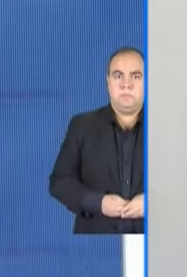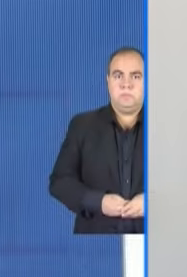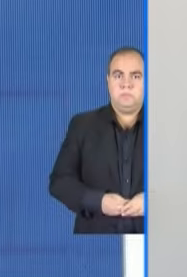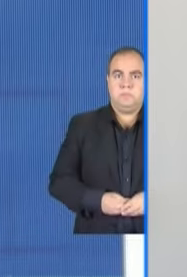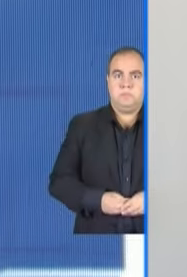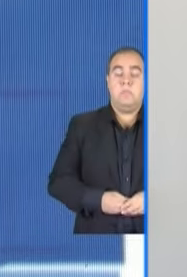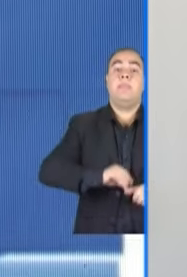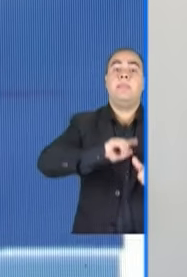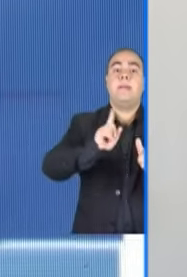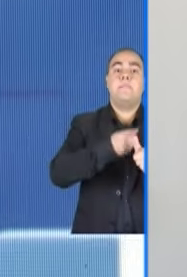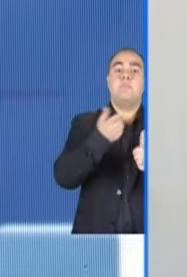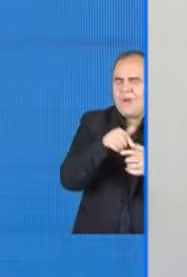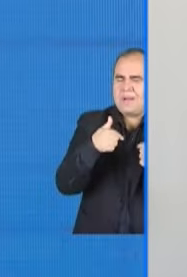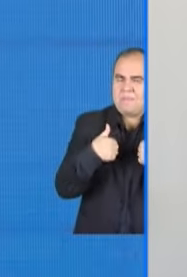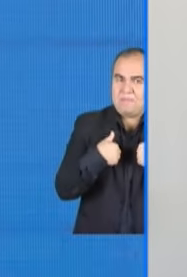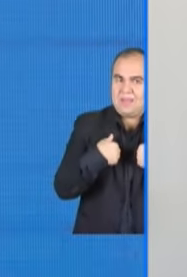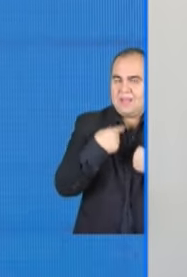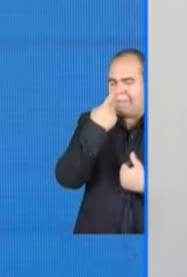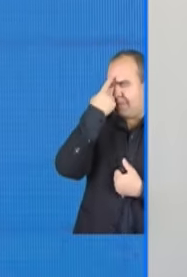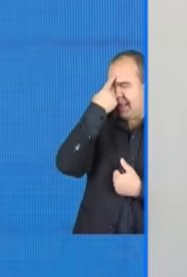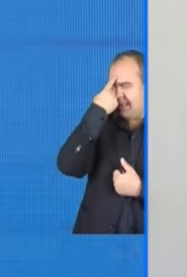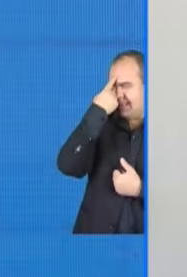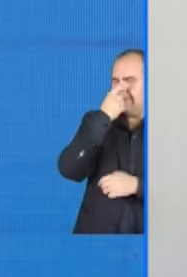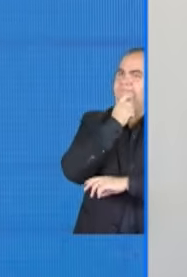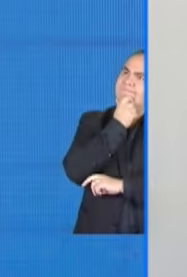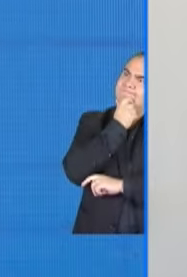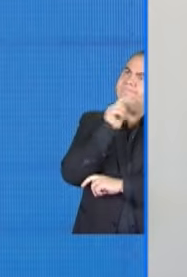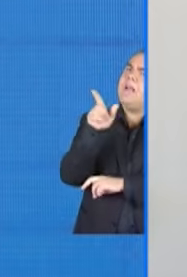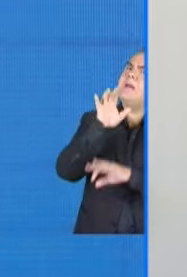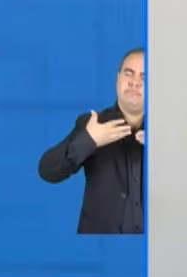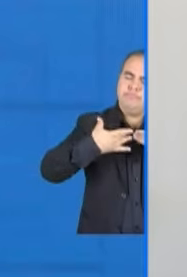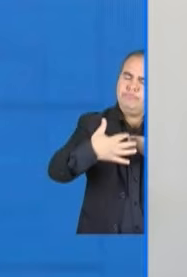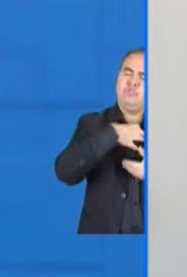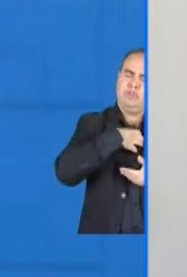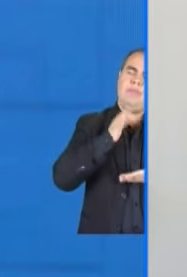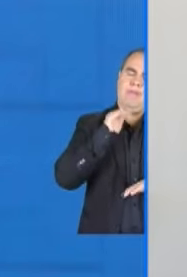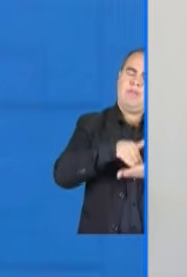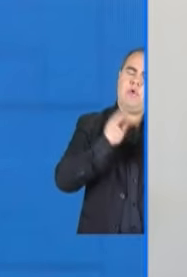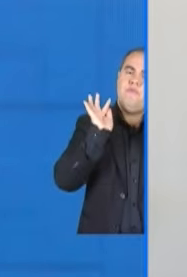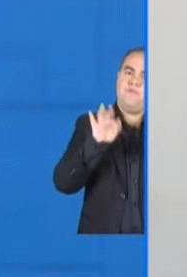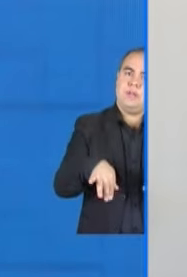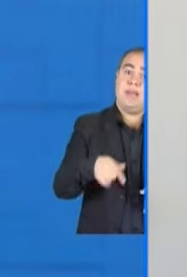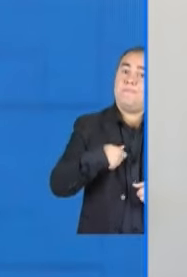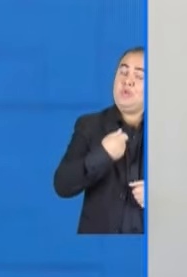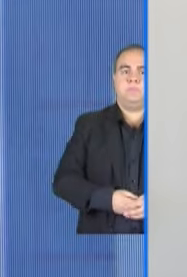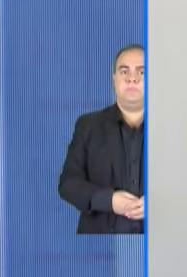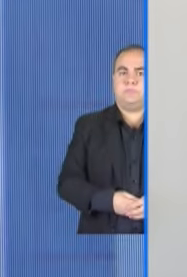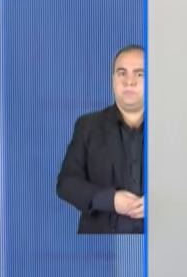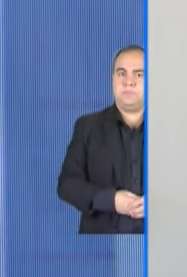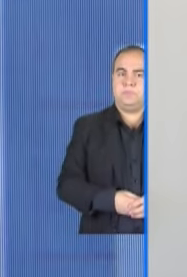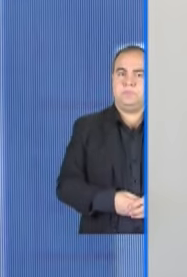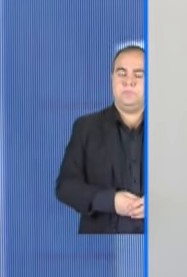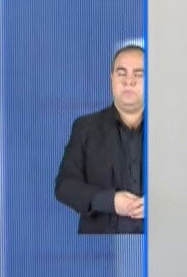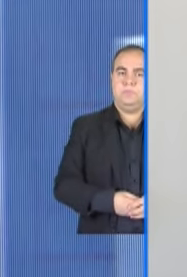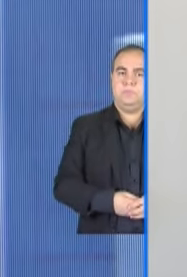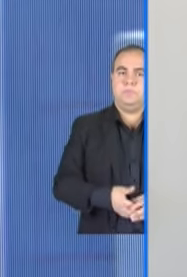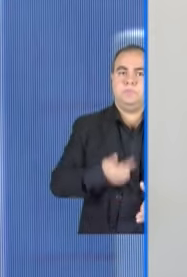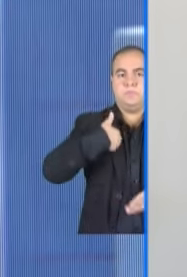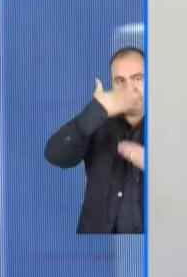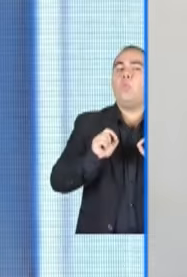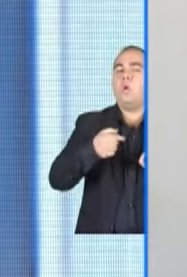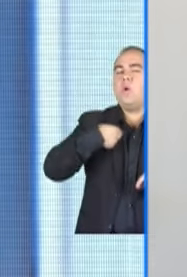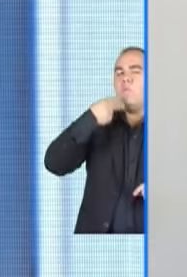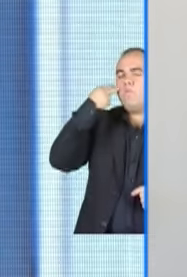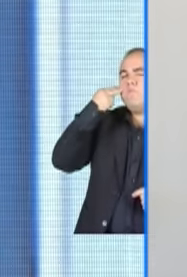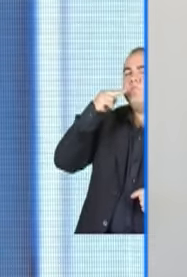lugar, seguido pelo Boulos e o Marçal um pouco mais afastado na terceira posição. Parece que é isso que